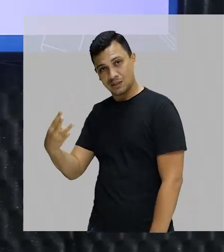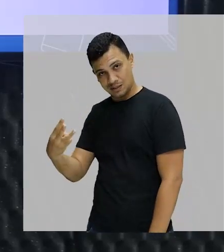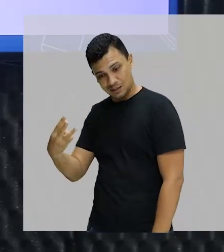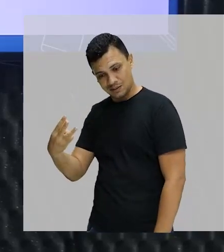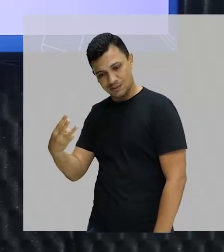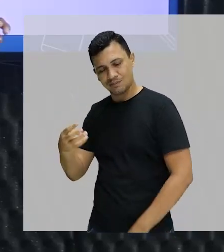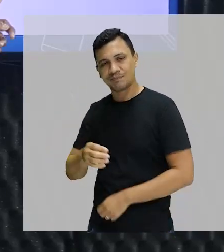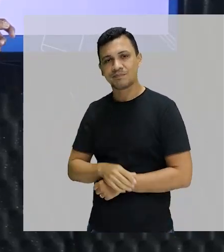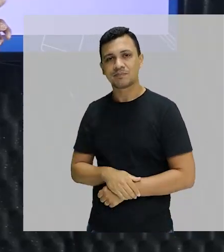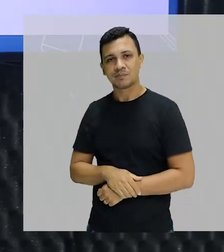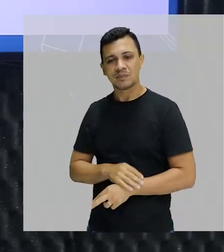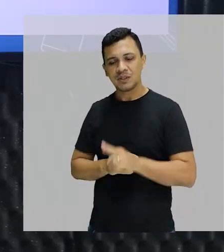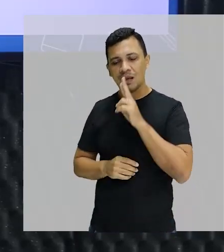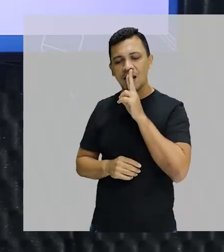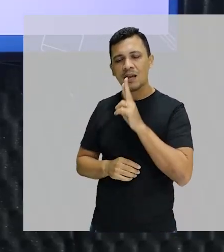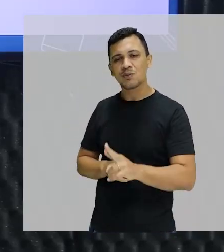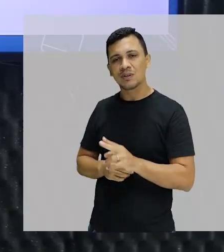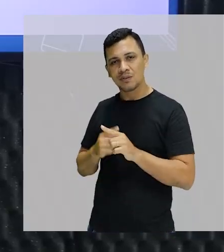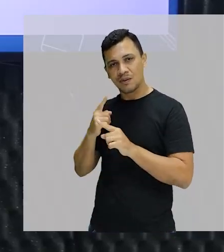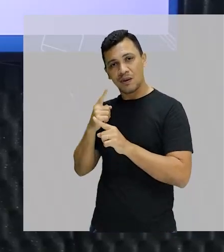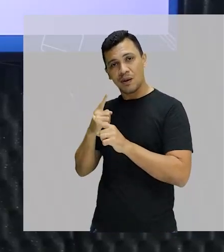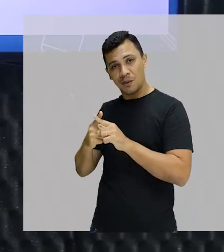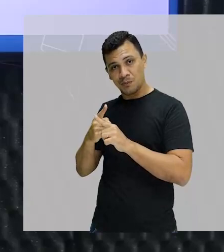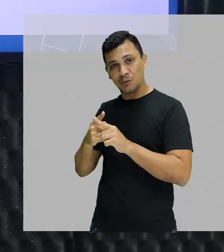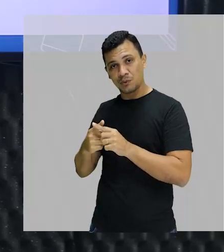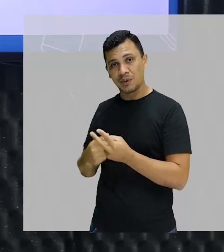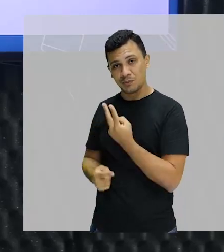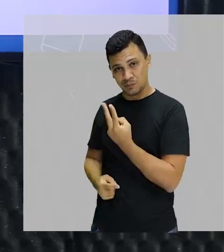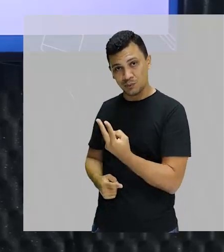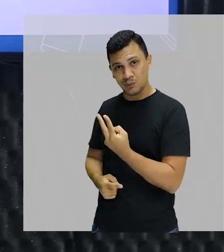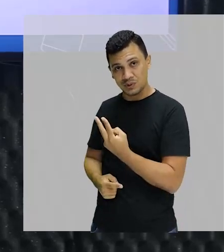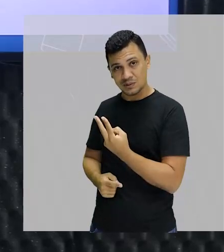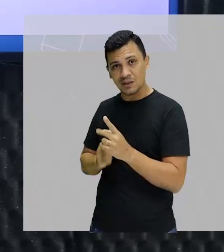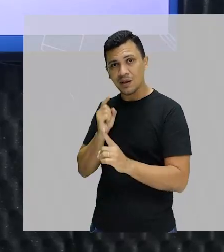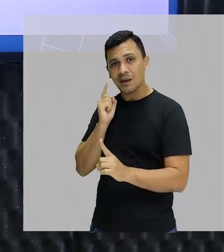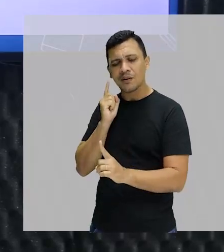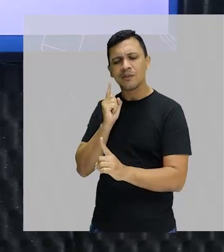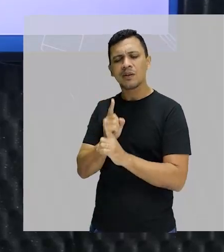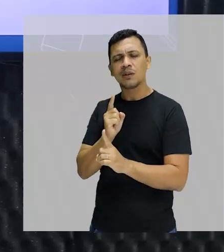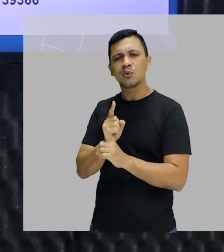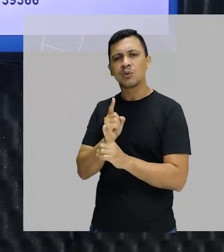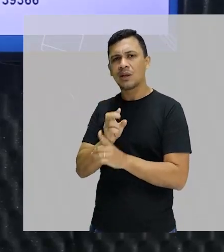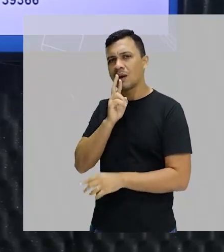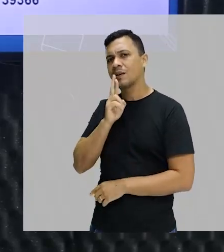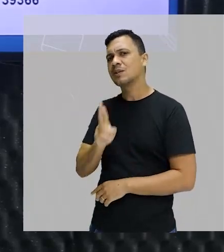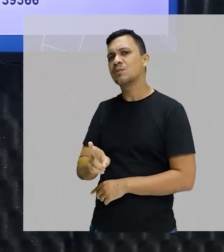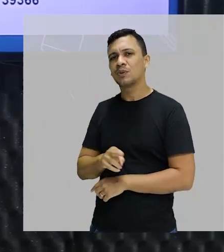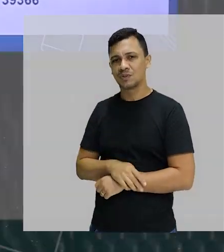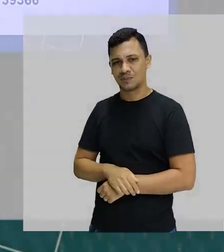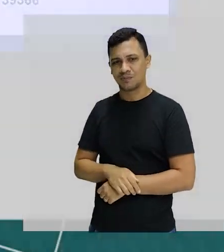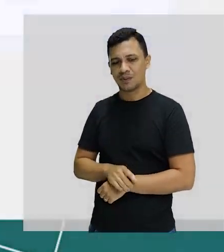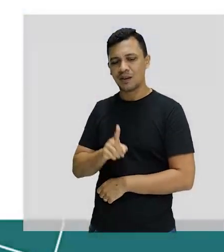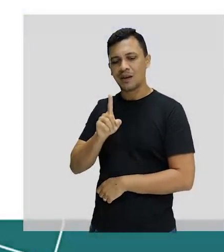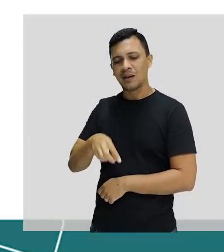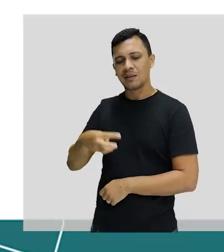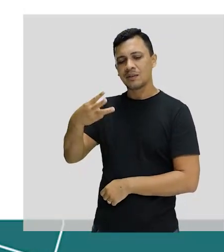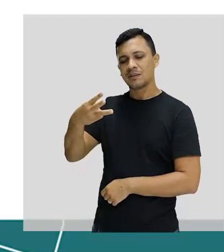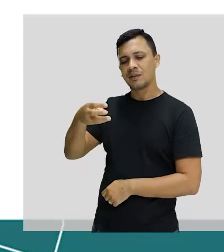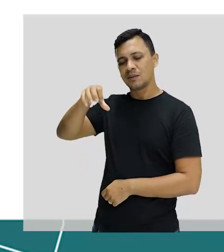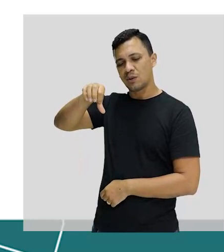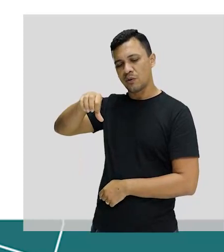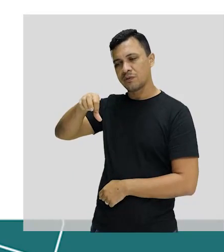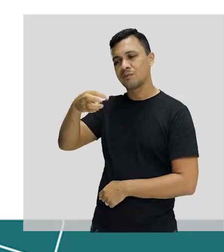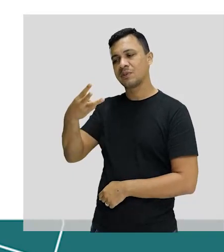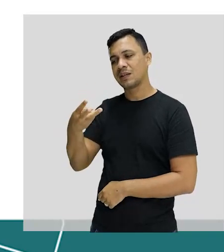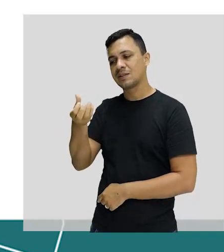19.683, esse resultado multiplicado pelo 2, que era o nosso primeiro termo, tá? Nessa PG, ficou com